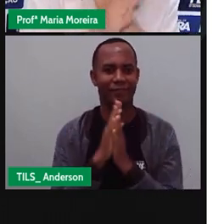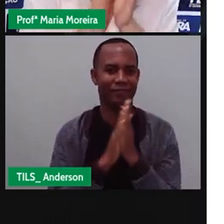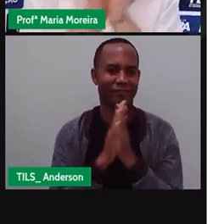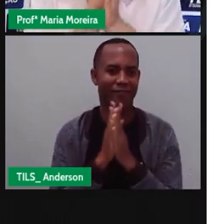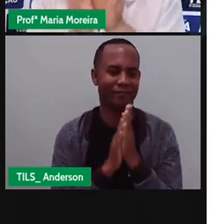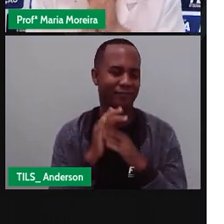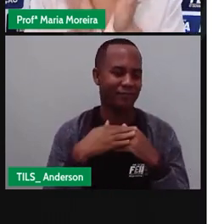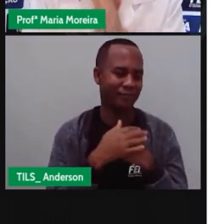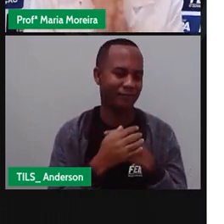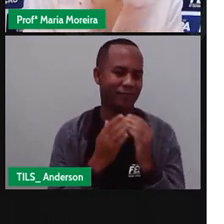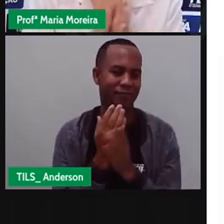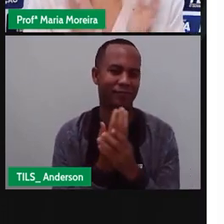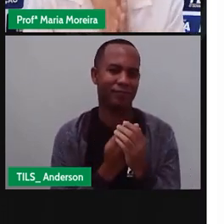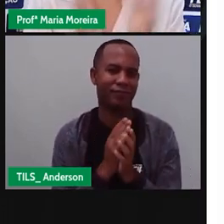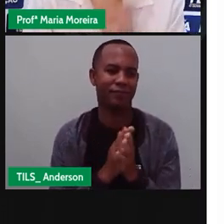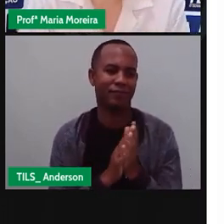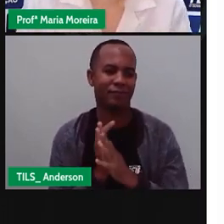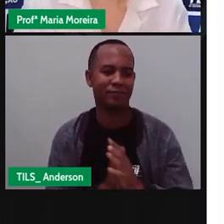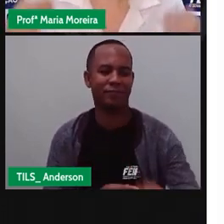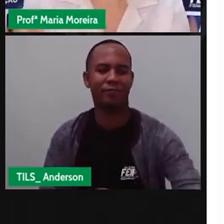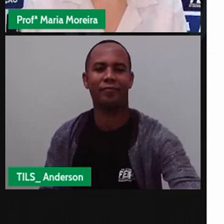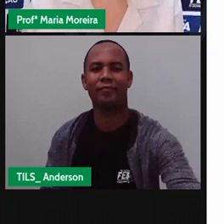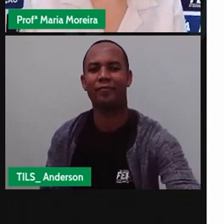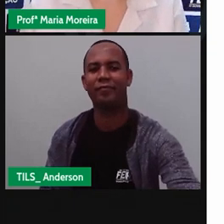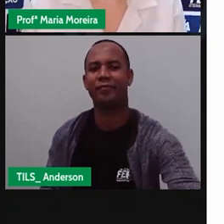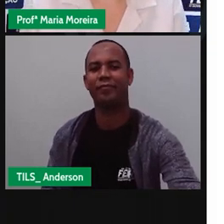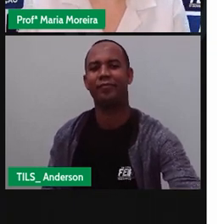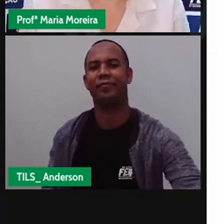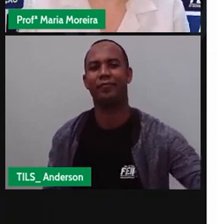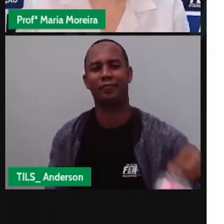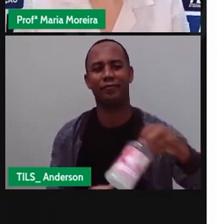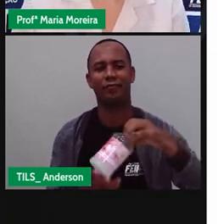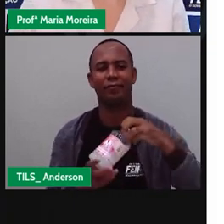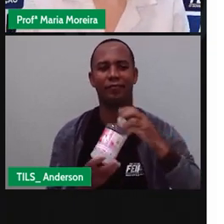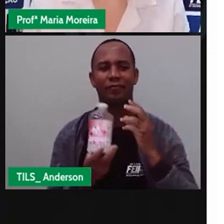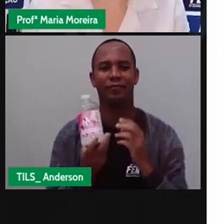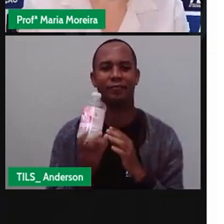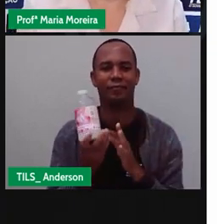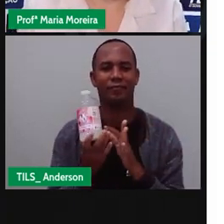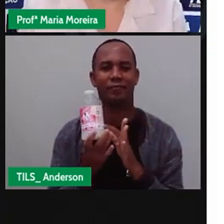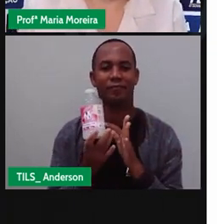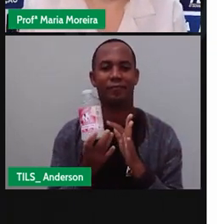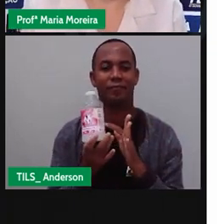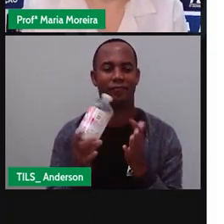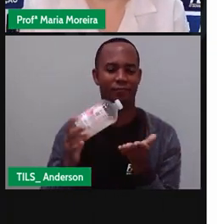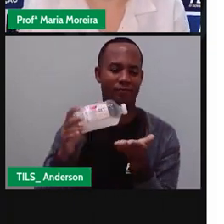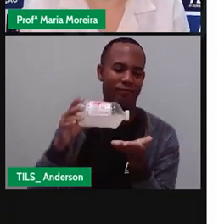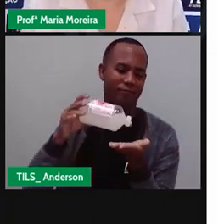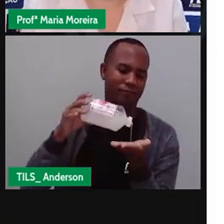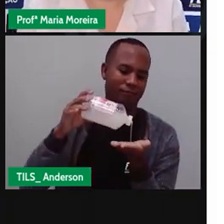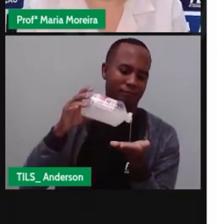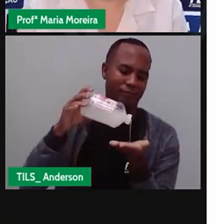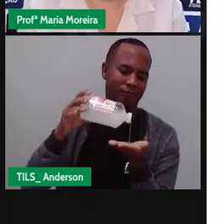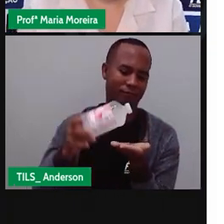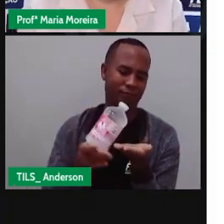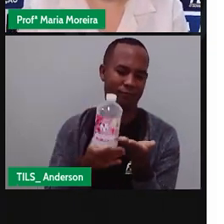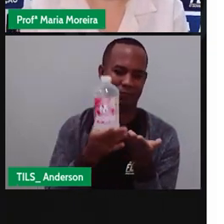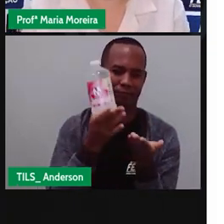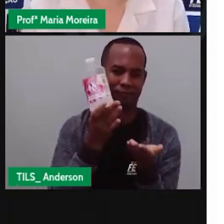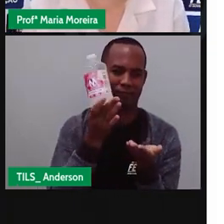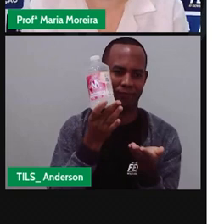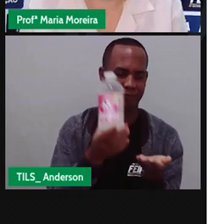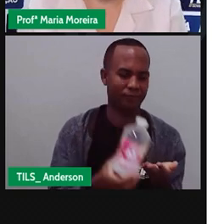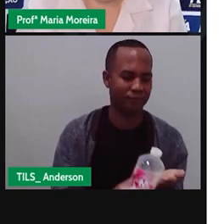lavar outra, lavar uma mão. Lavem as mãos, tá? Mantenham a higienização aí de vocês. Usem álcool em